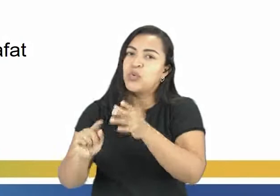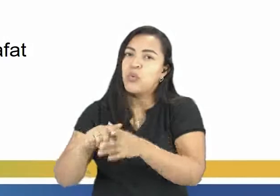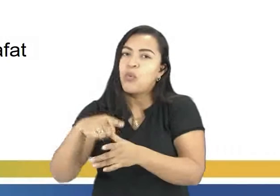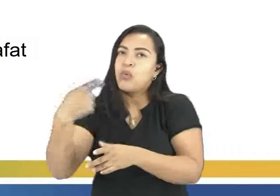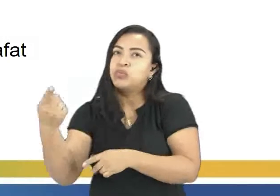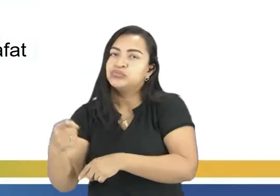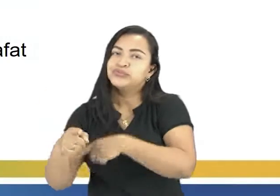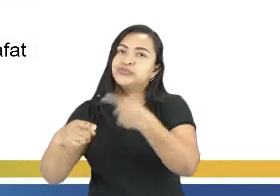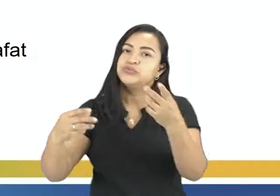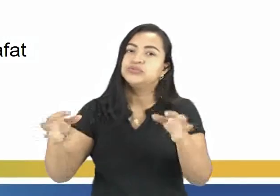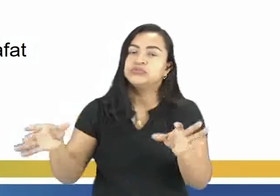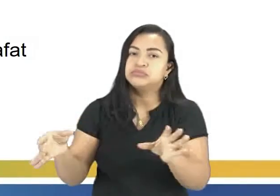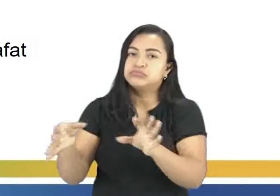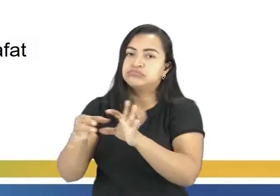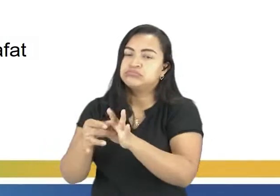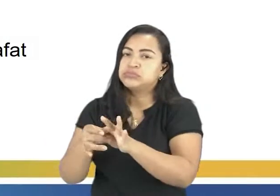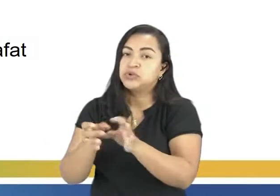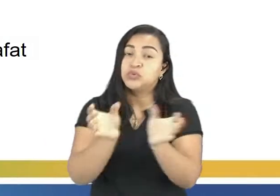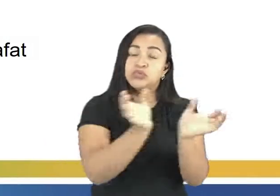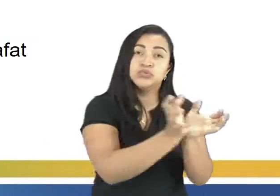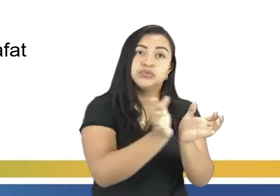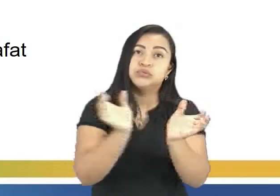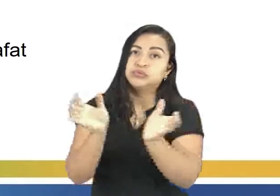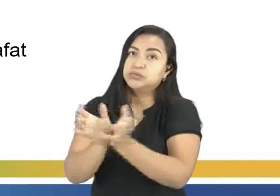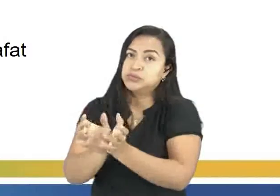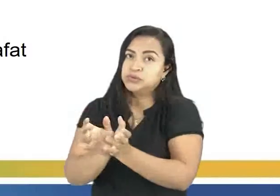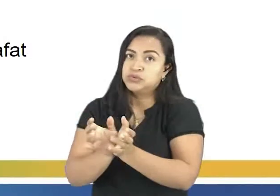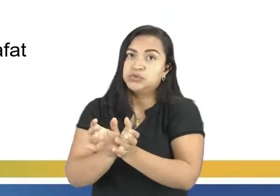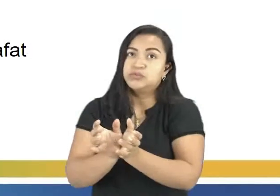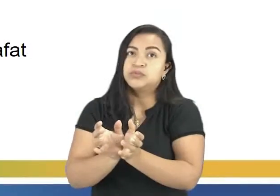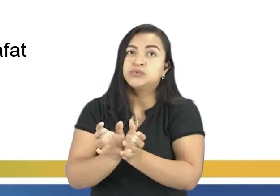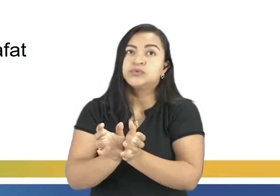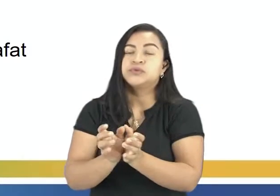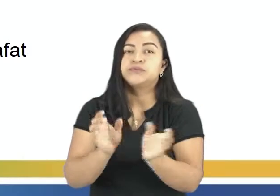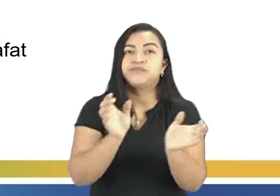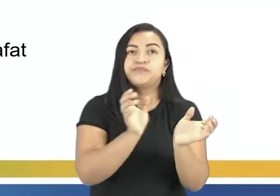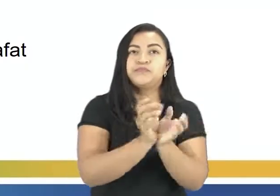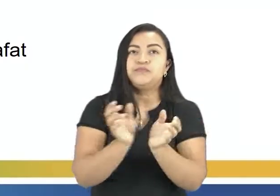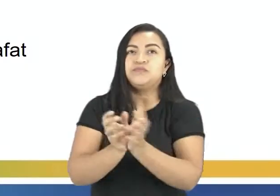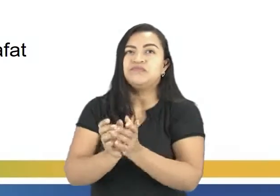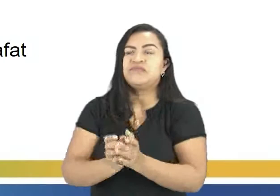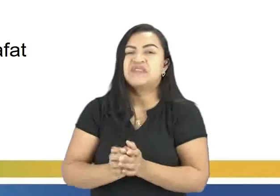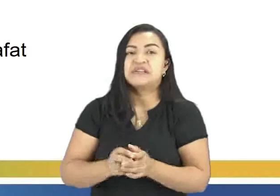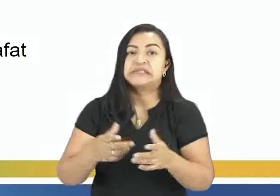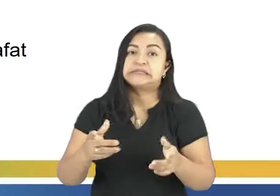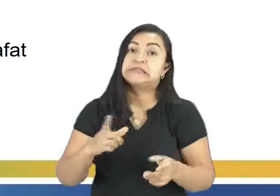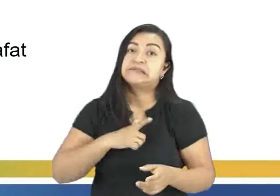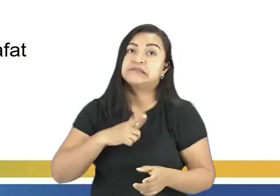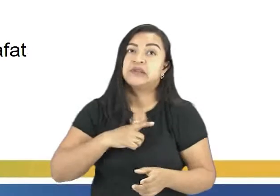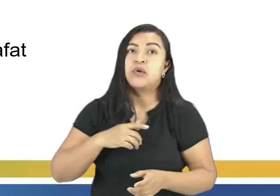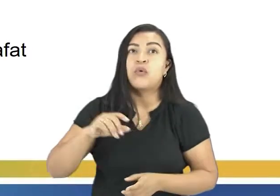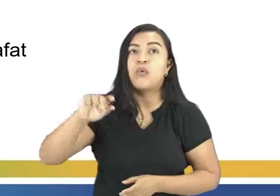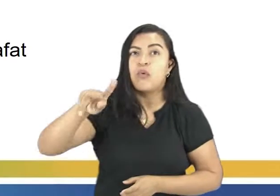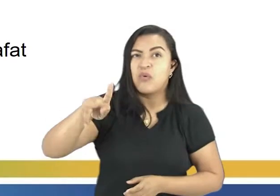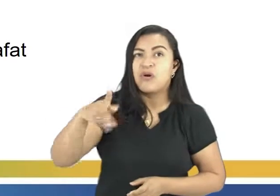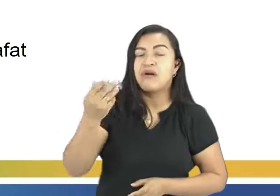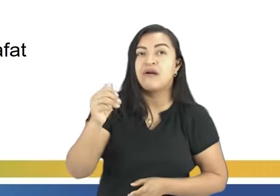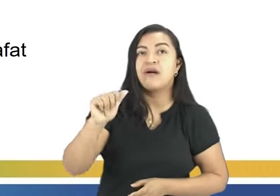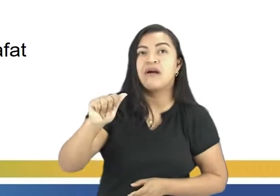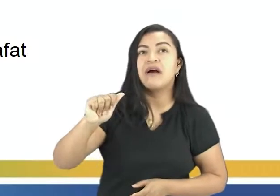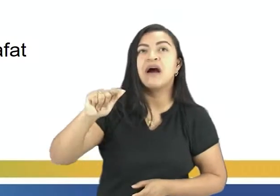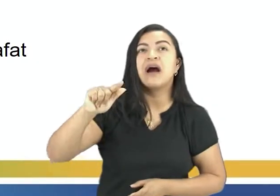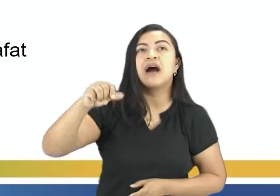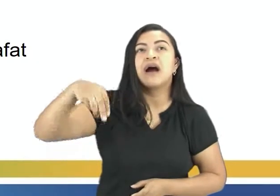Fatah, e dentro desse período aí o Hamas, né? Que são ramificações que tiveram caráter terrorista, e o Hamas ainda permanece,